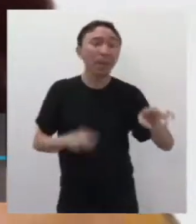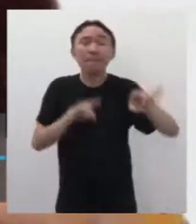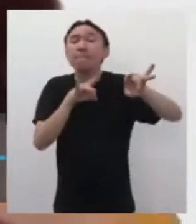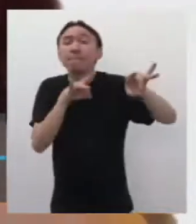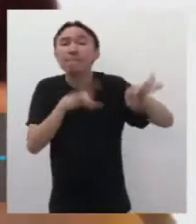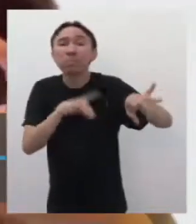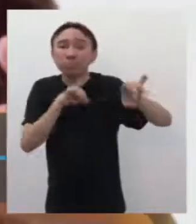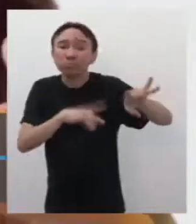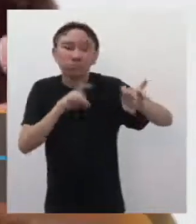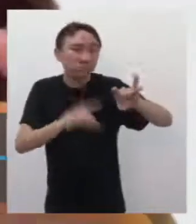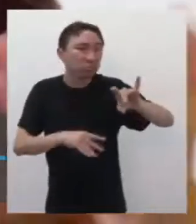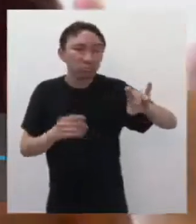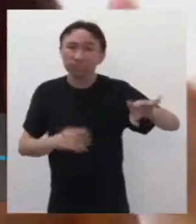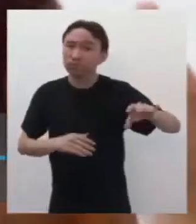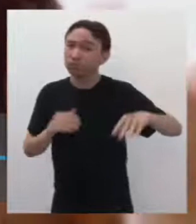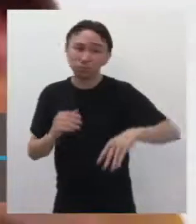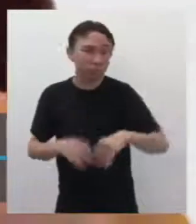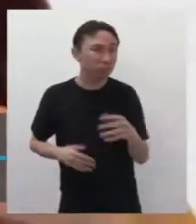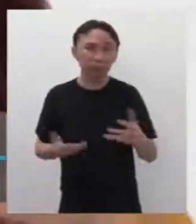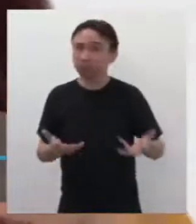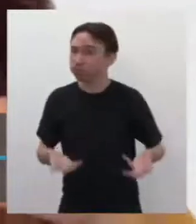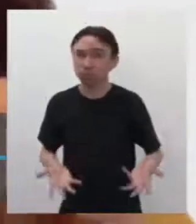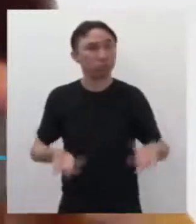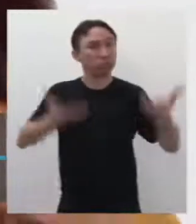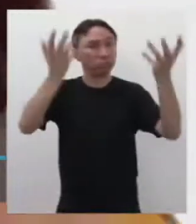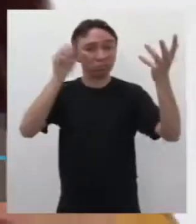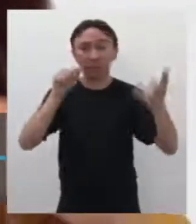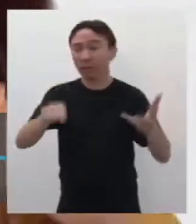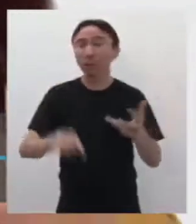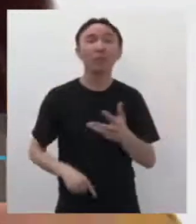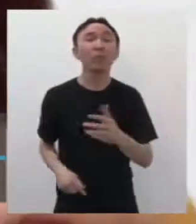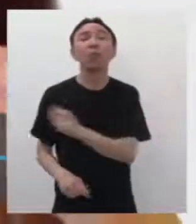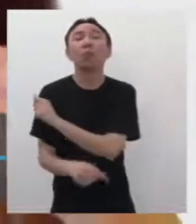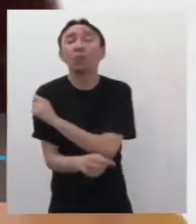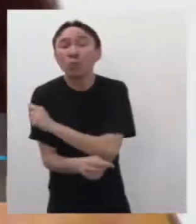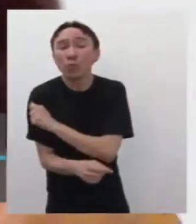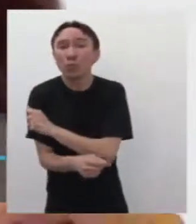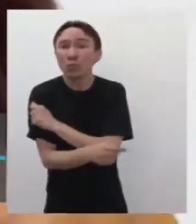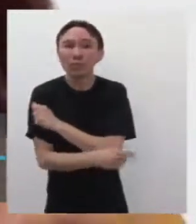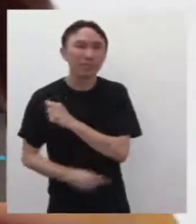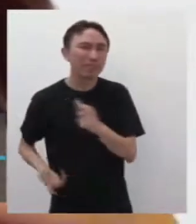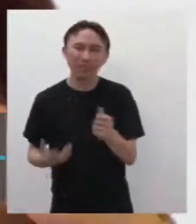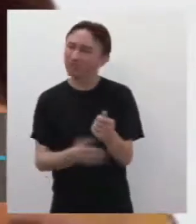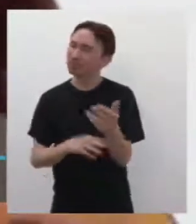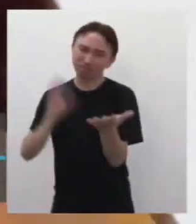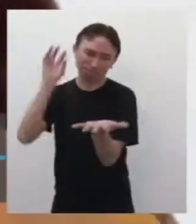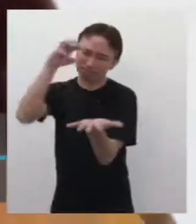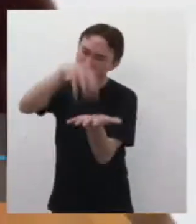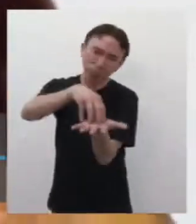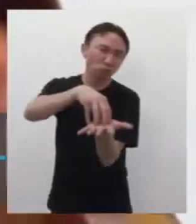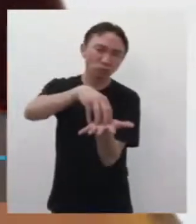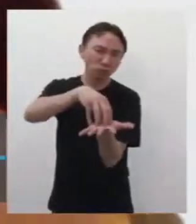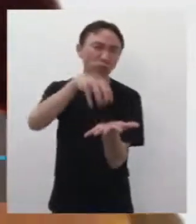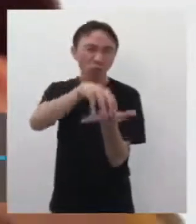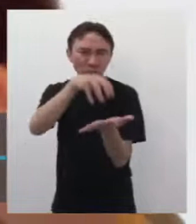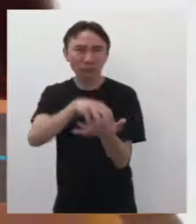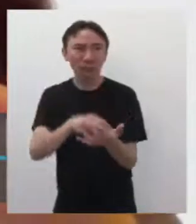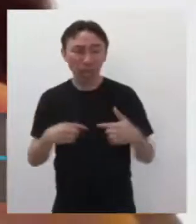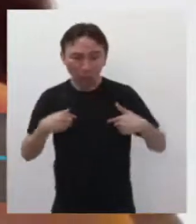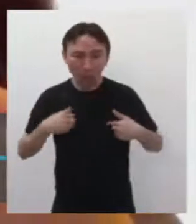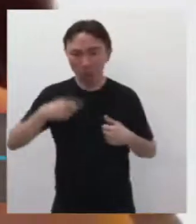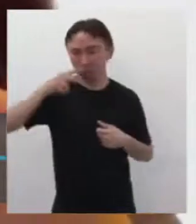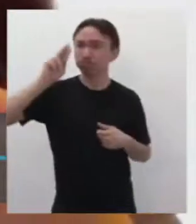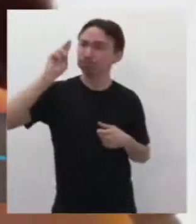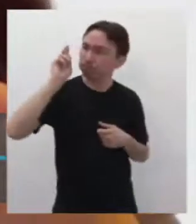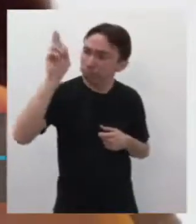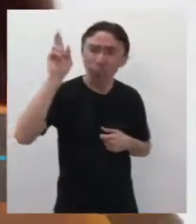no centro da busca de conhecimento dele. Coloca ele autônomo e protagonismo da aquisição